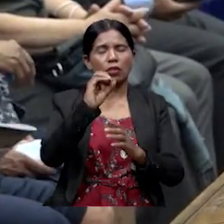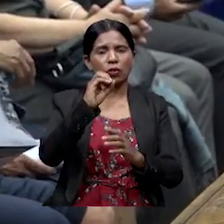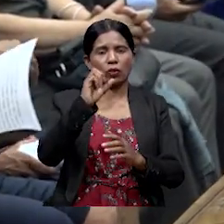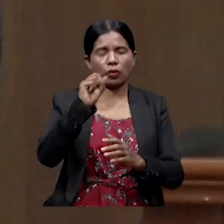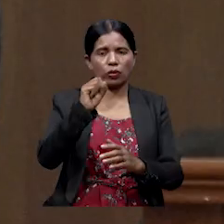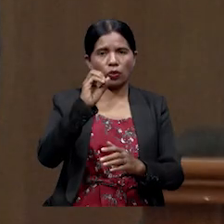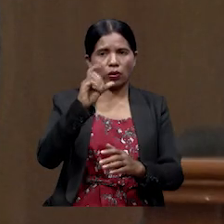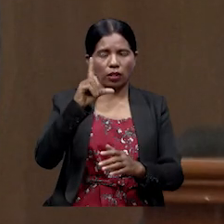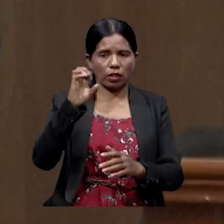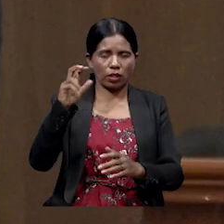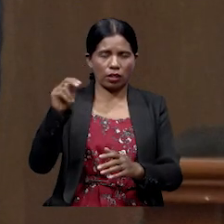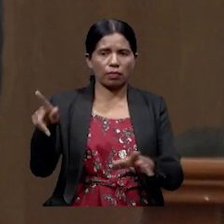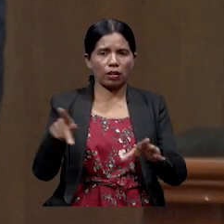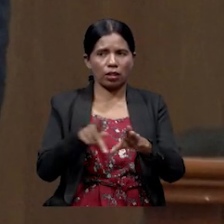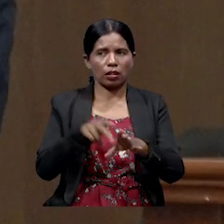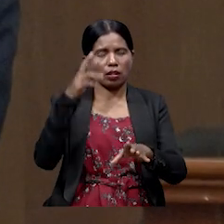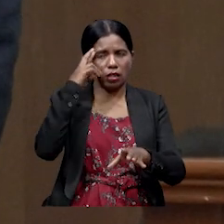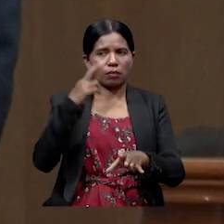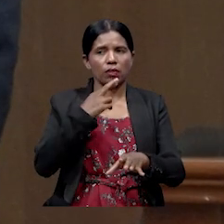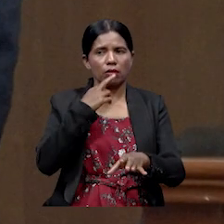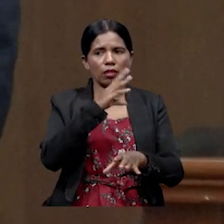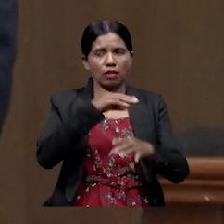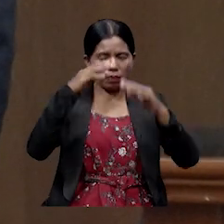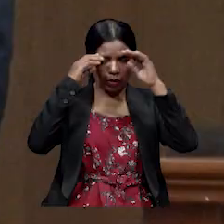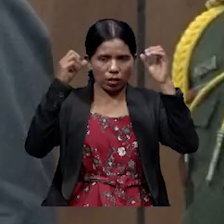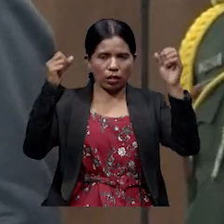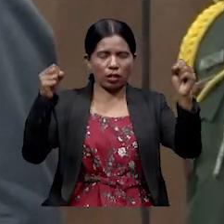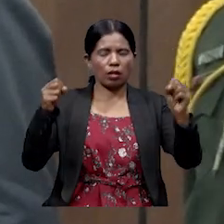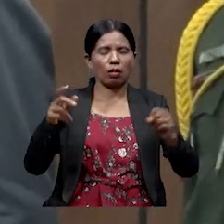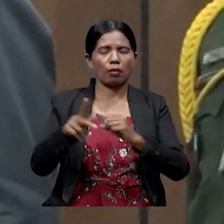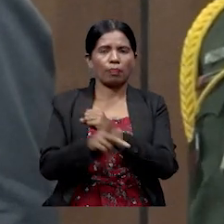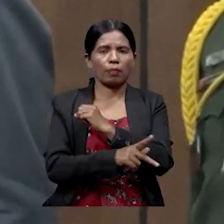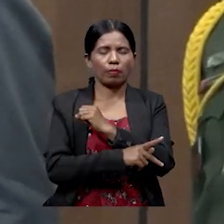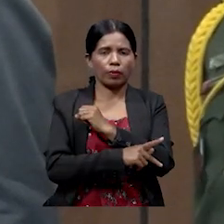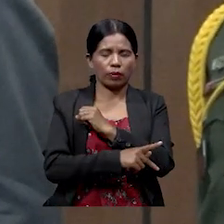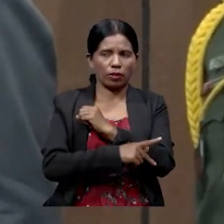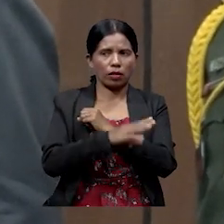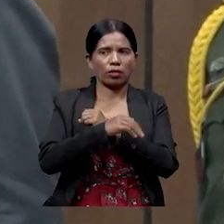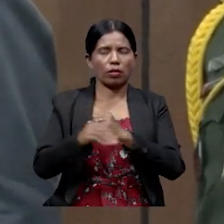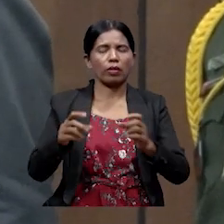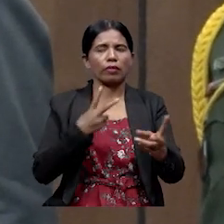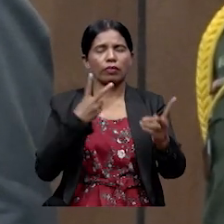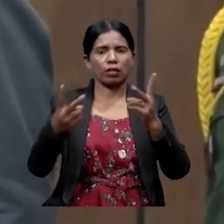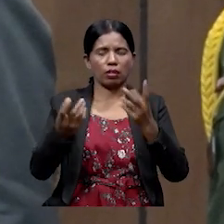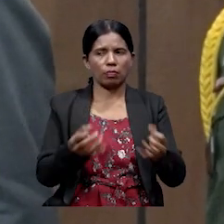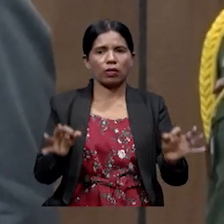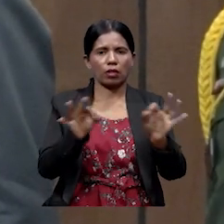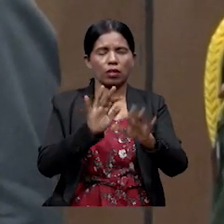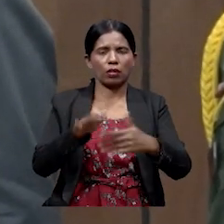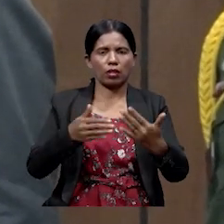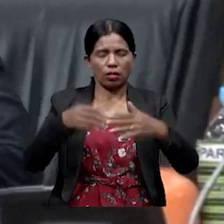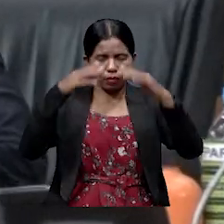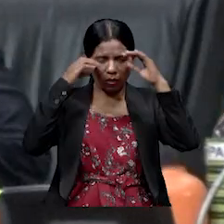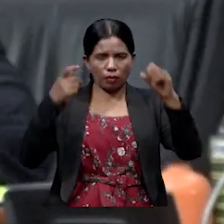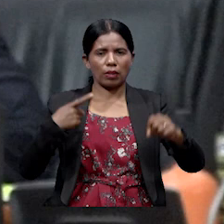o presidente da República José Ramos Horta, presidente da República Portugal, no convidado importante Sirahoto. Presidente do